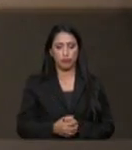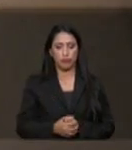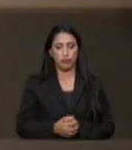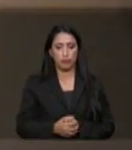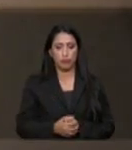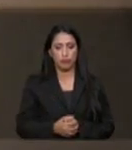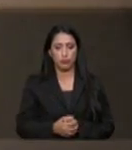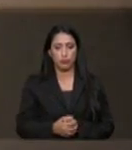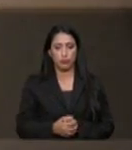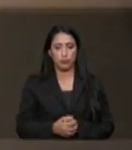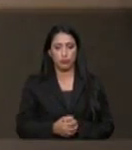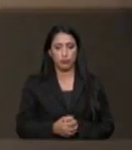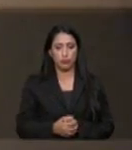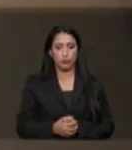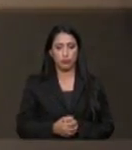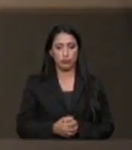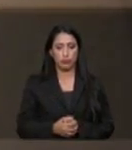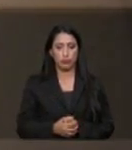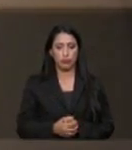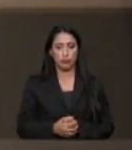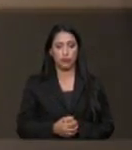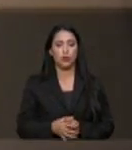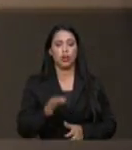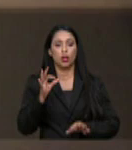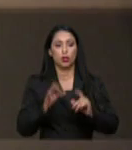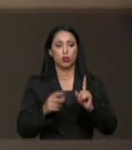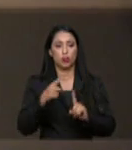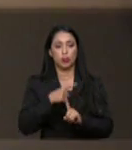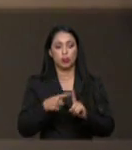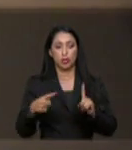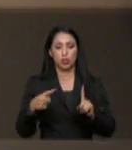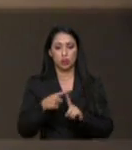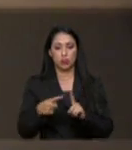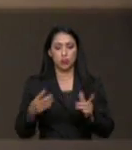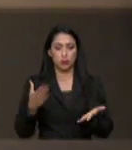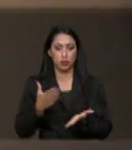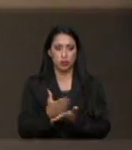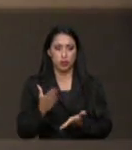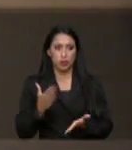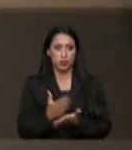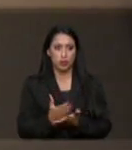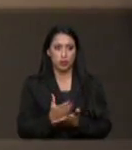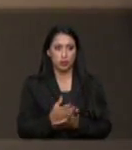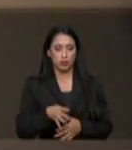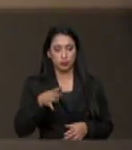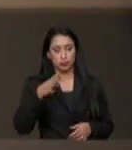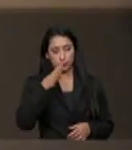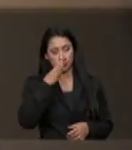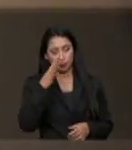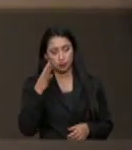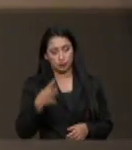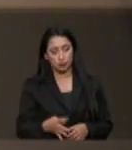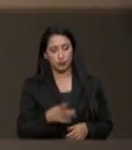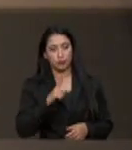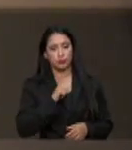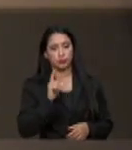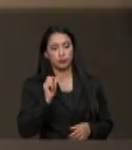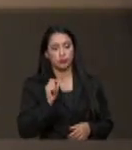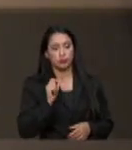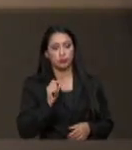perdão e eu jogo parcialmente procedente a pretensão acusatória para